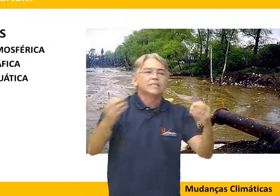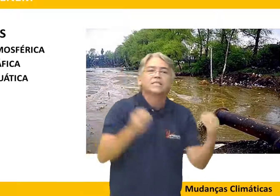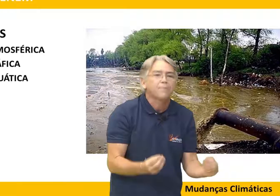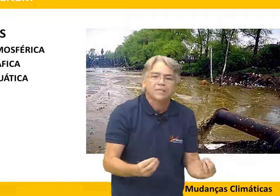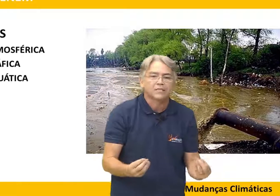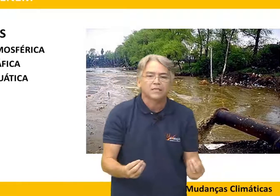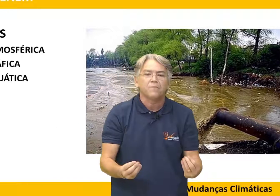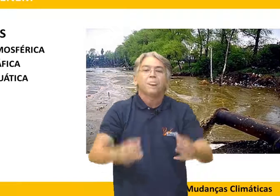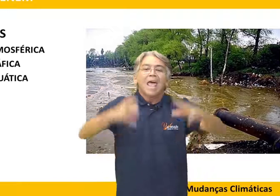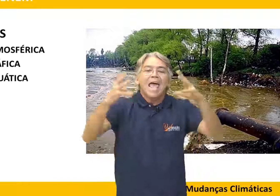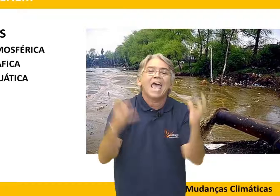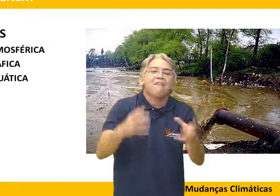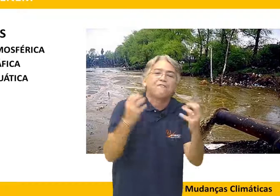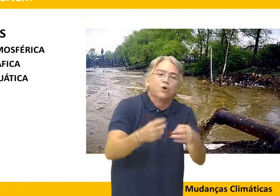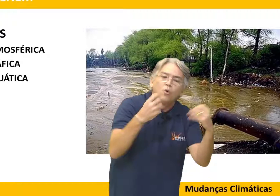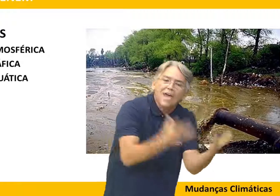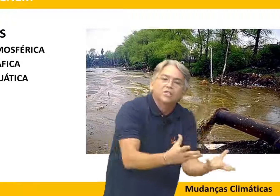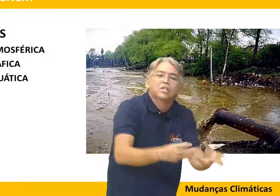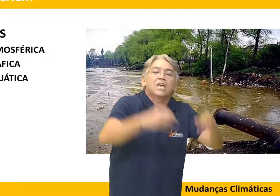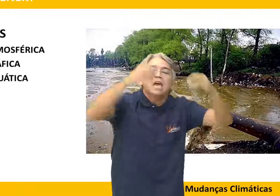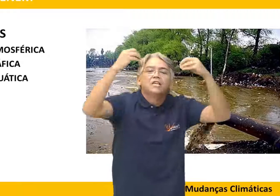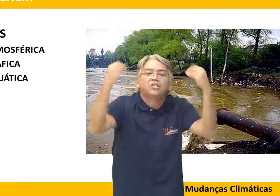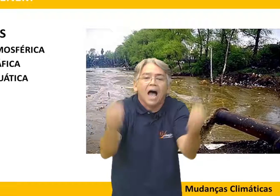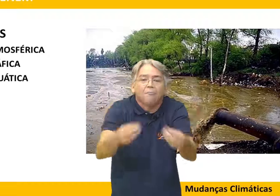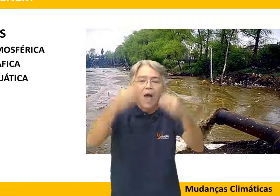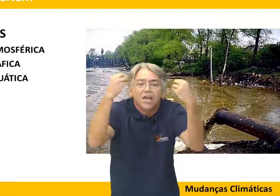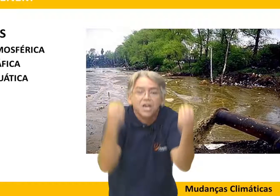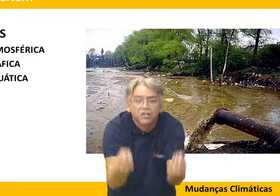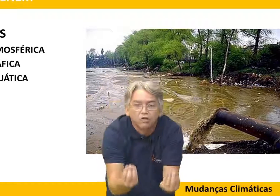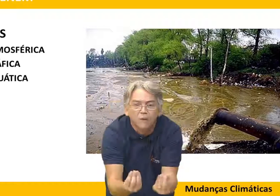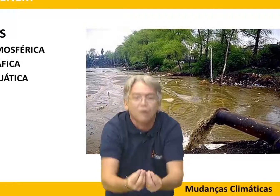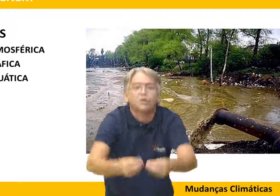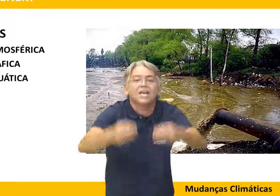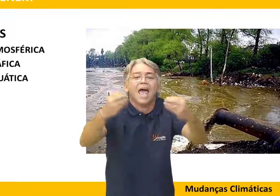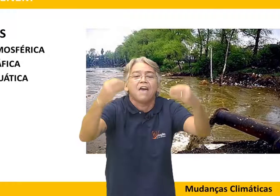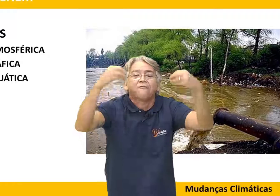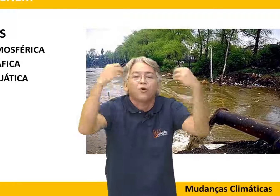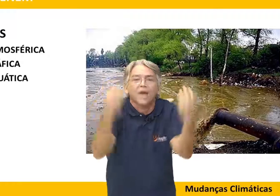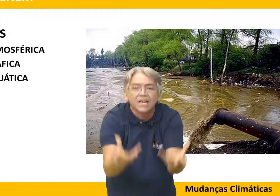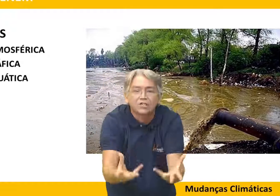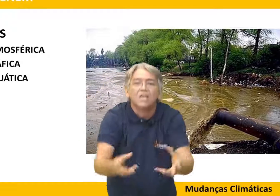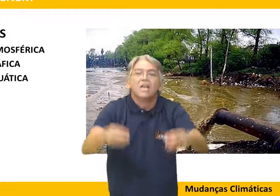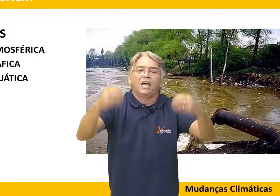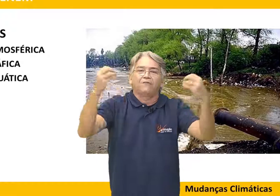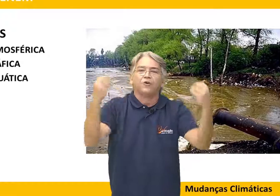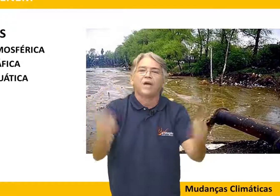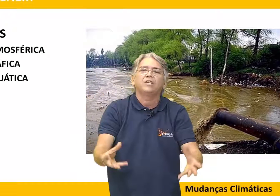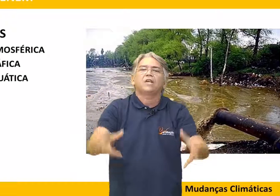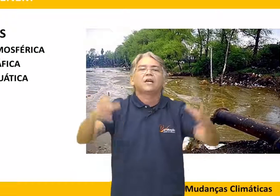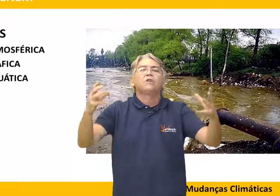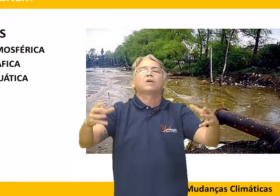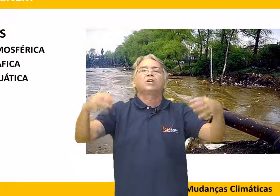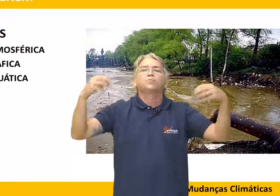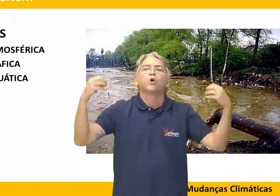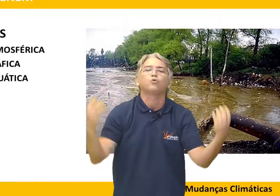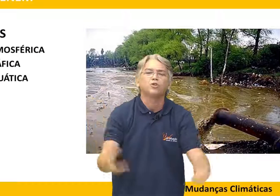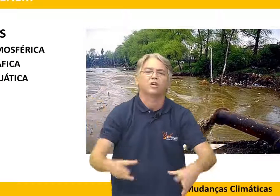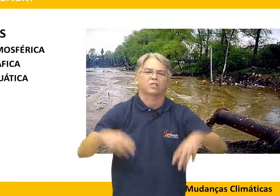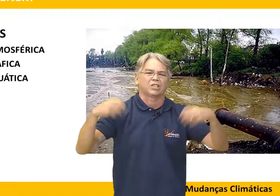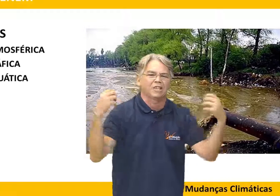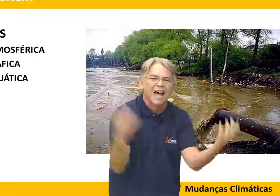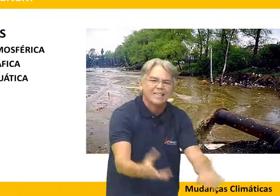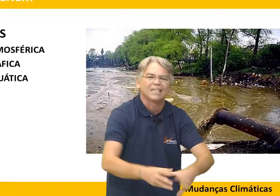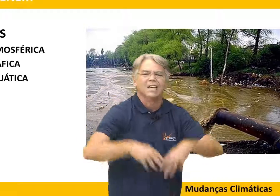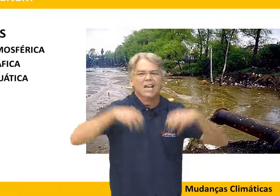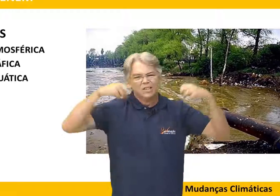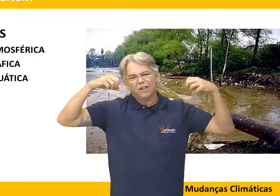Então é simples assim. Efluente, que diabo é isso, Mário? O que é efluente? Efluente é aquilo que a gente produz nas